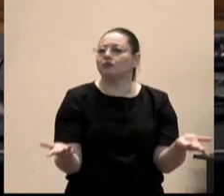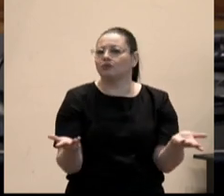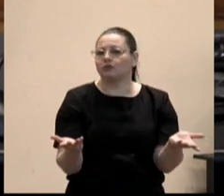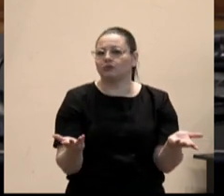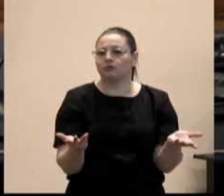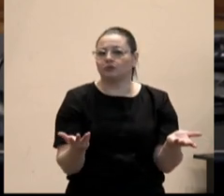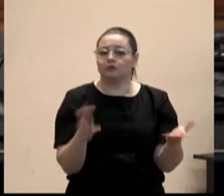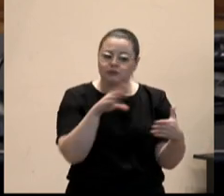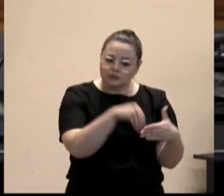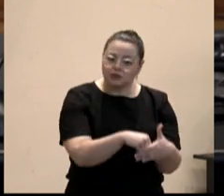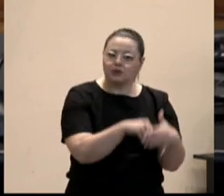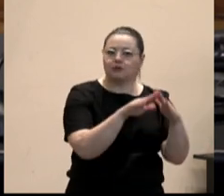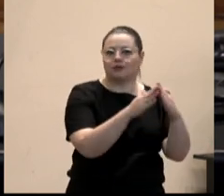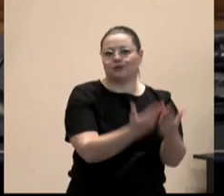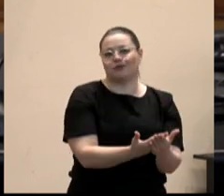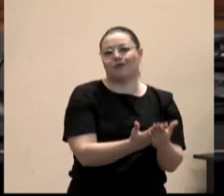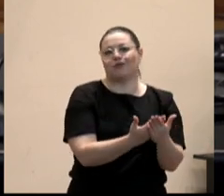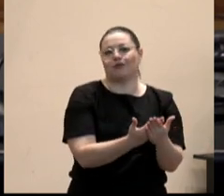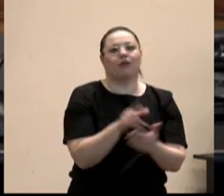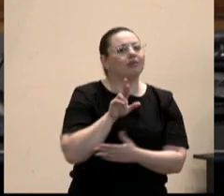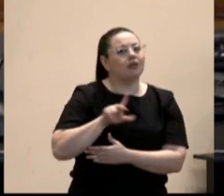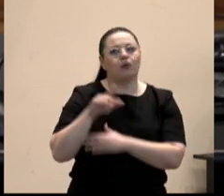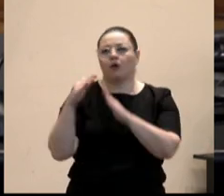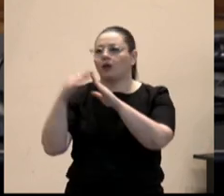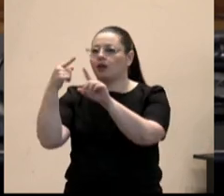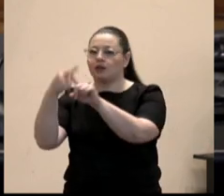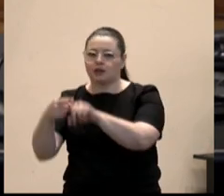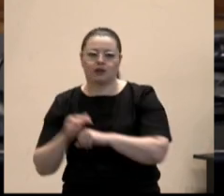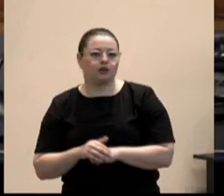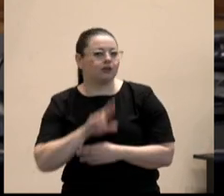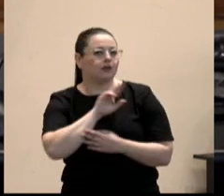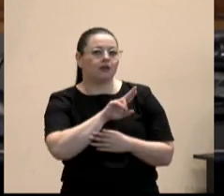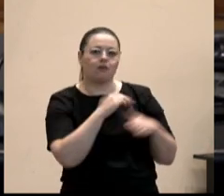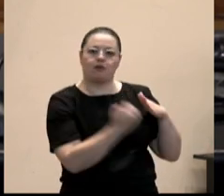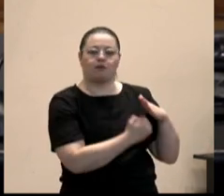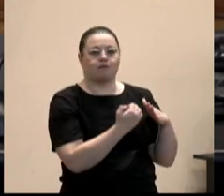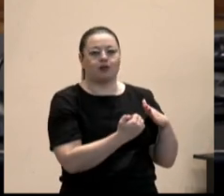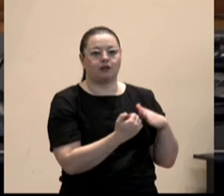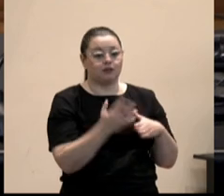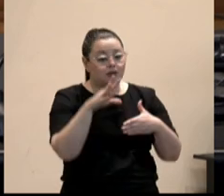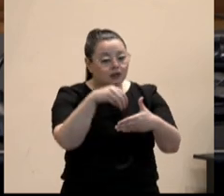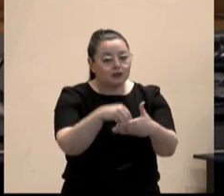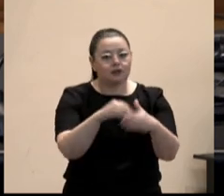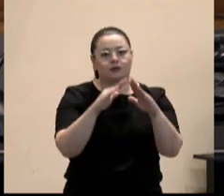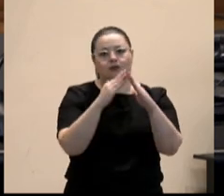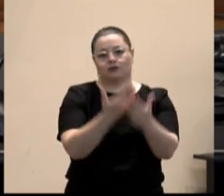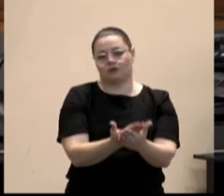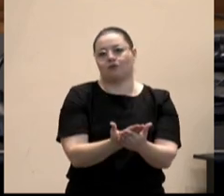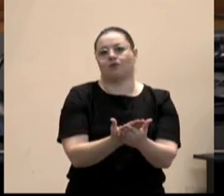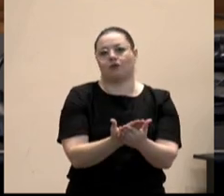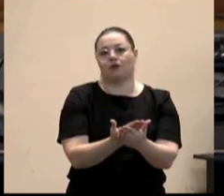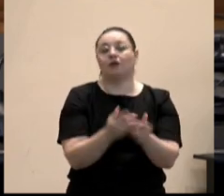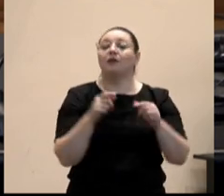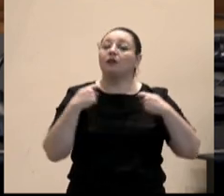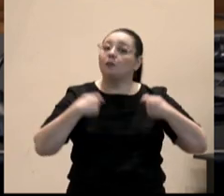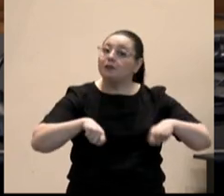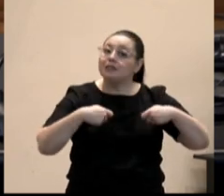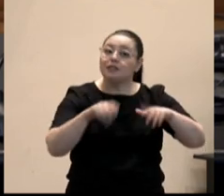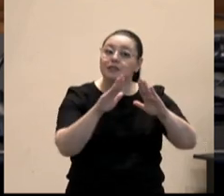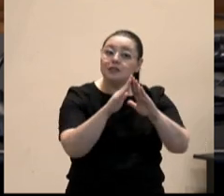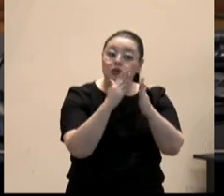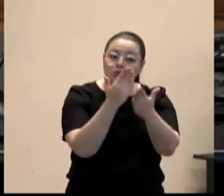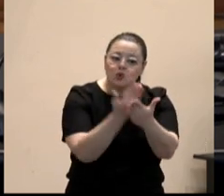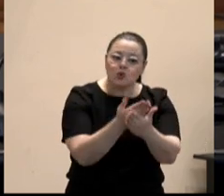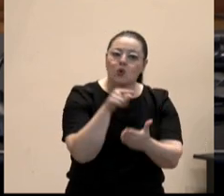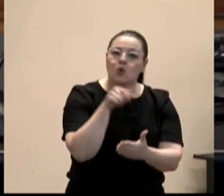pela escola. Não é na igreja, não é na empresa, passa pela escola. E aí a escola tem que ter a coragem